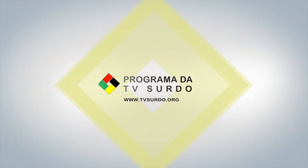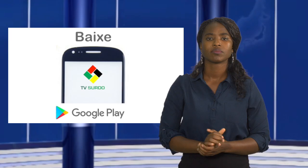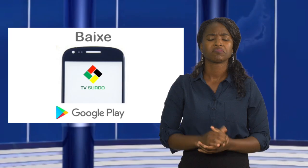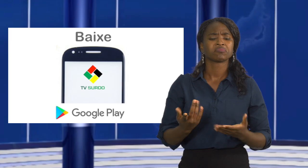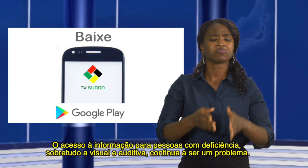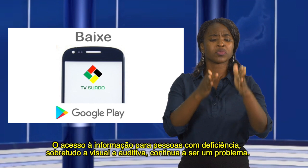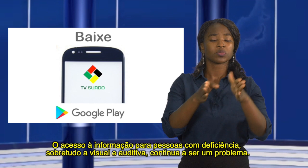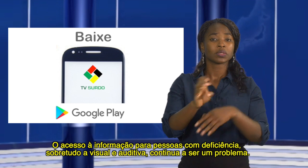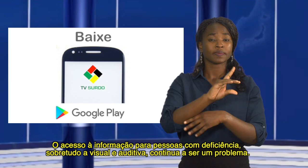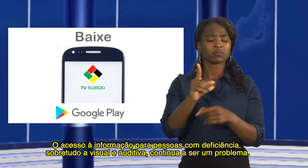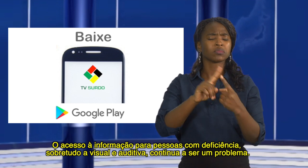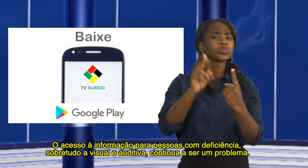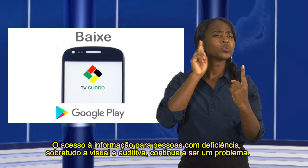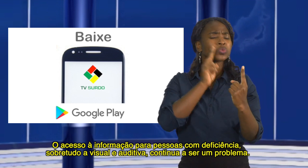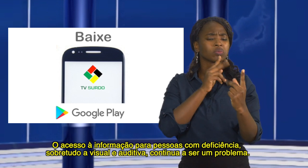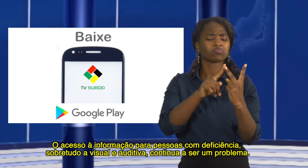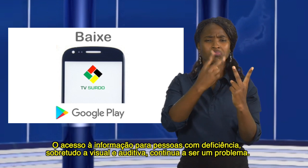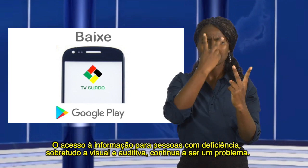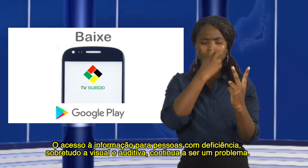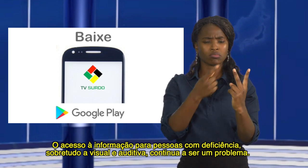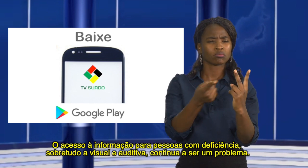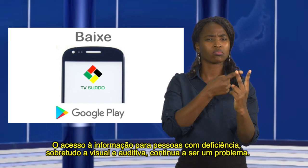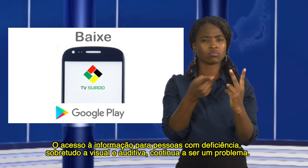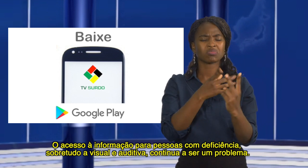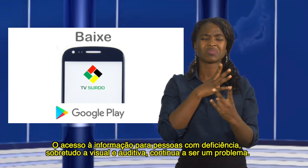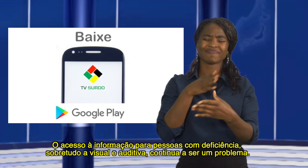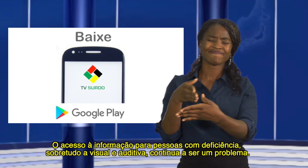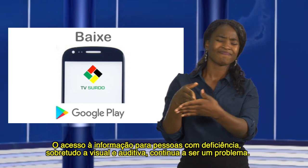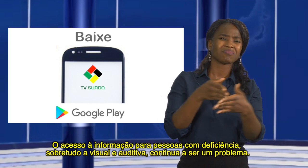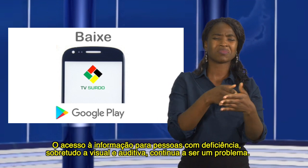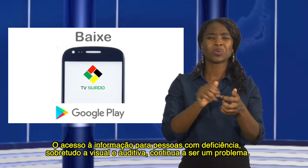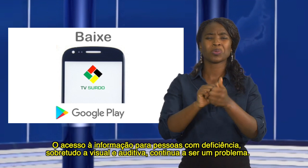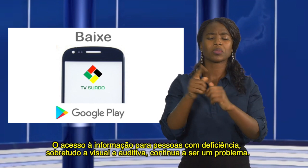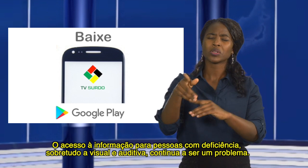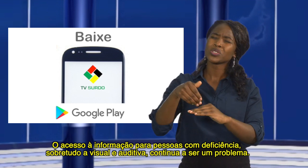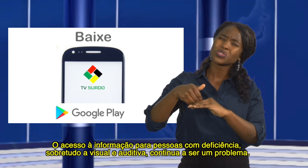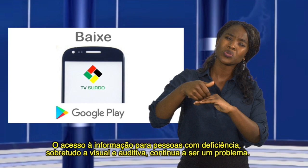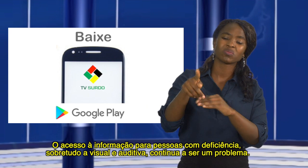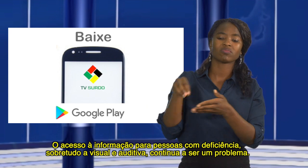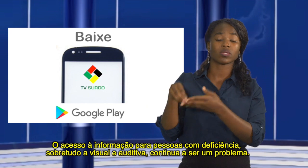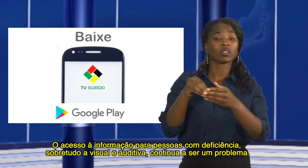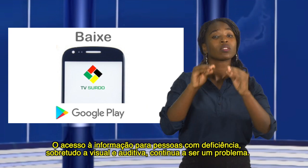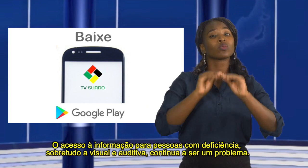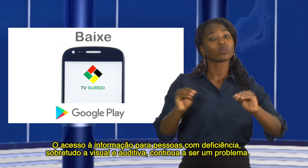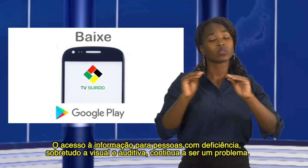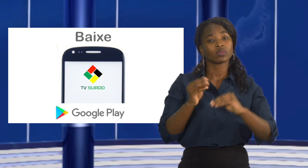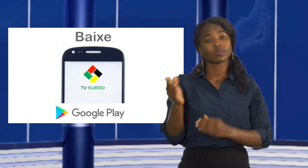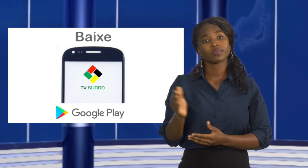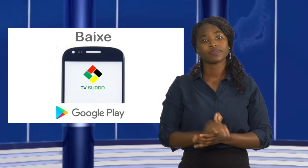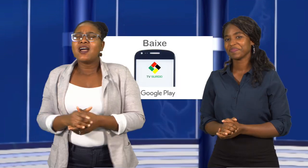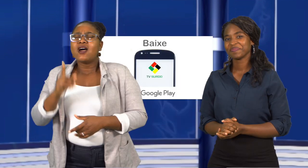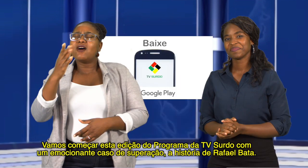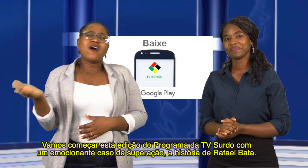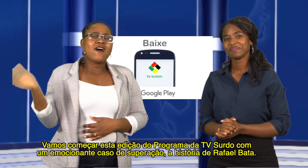O acesso à educação para as pessoas com deficiência, sobretudo visual e auditiva, continua a ser um problema.